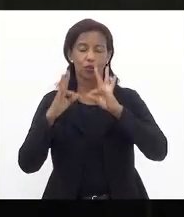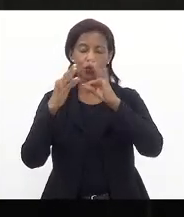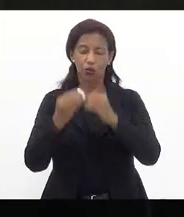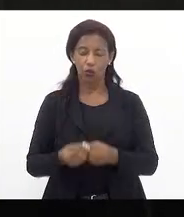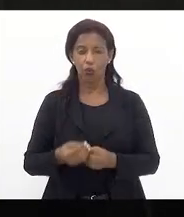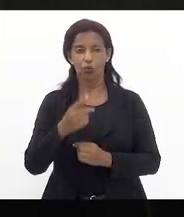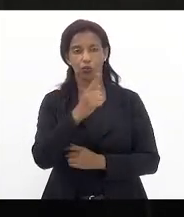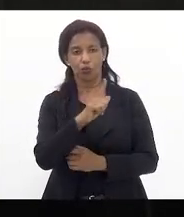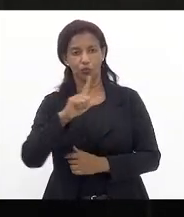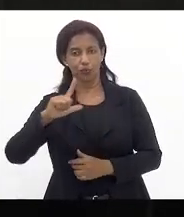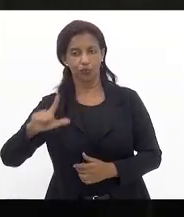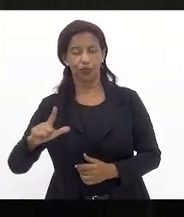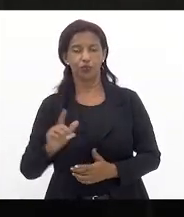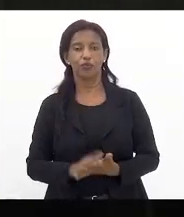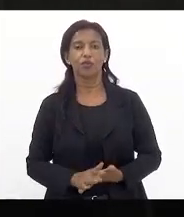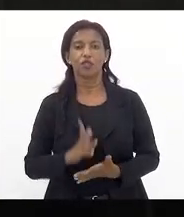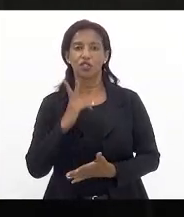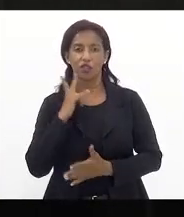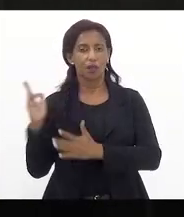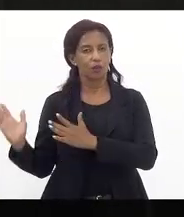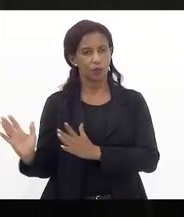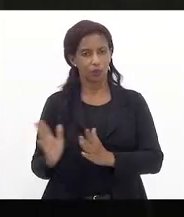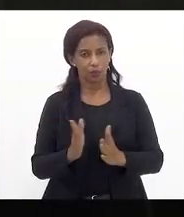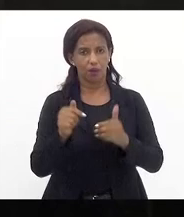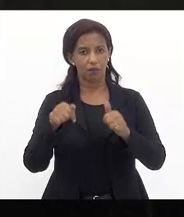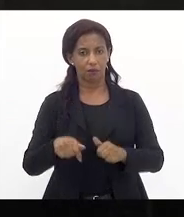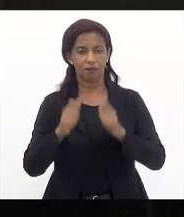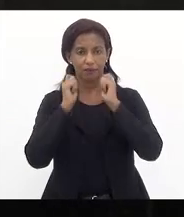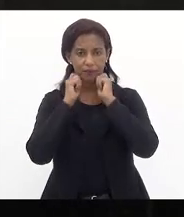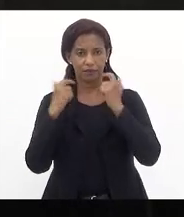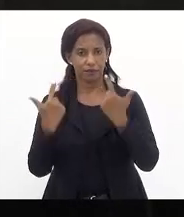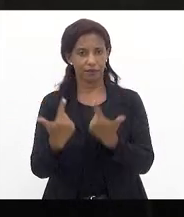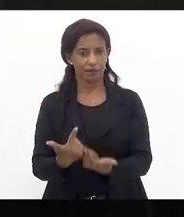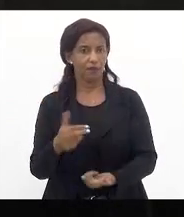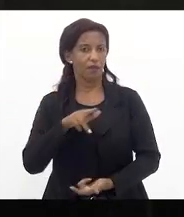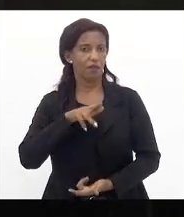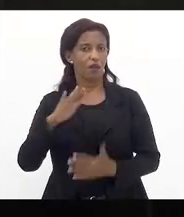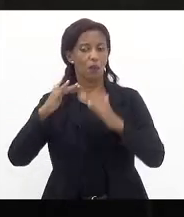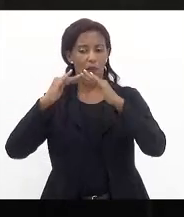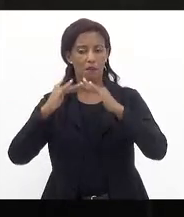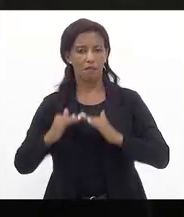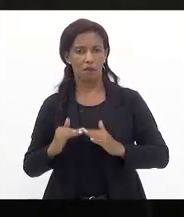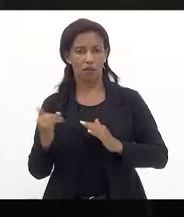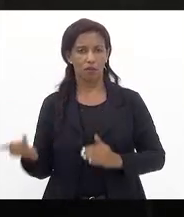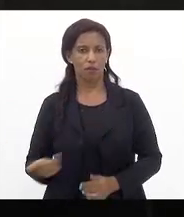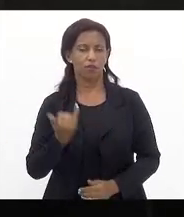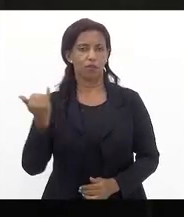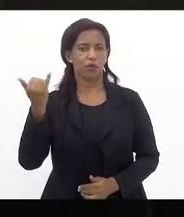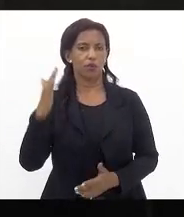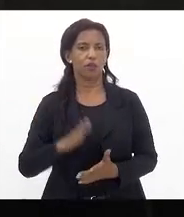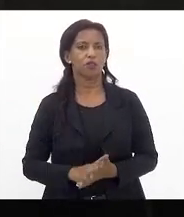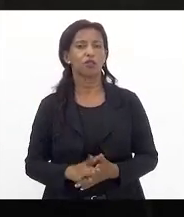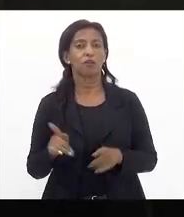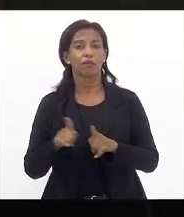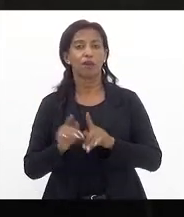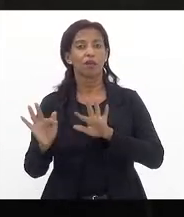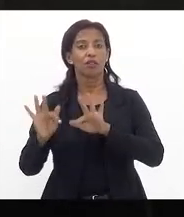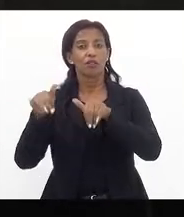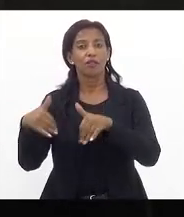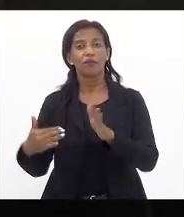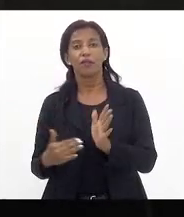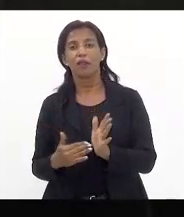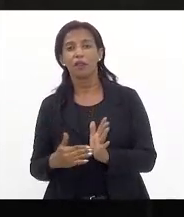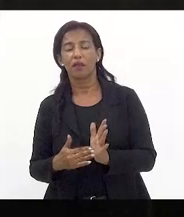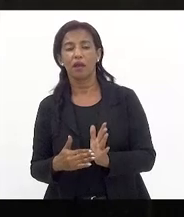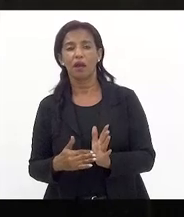os projetos que foram trazidos a esta casa, não menos importante, mas deixei exatamente para o